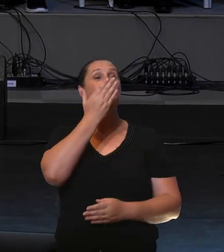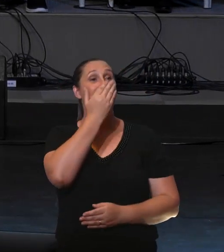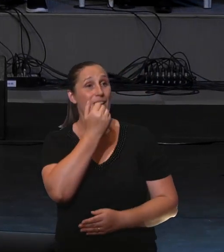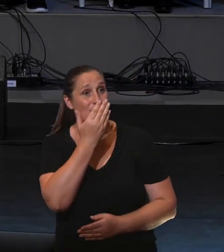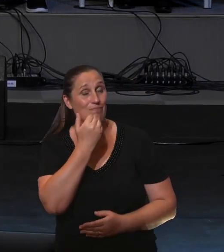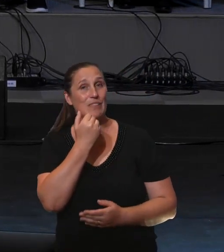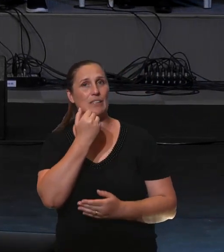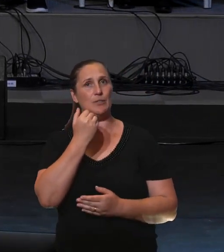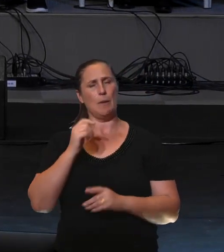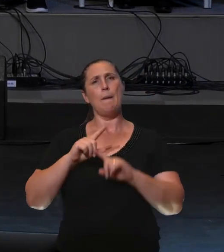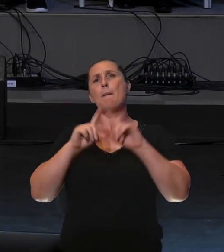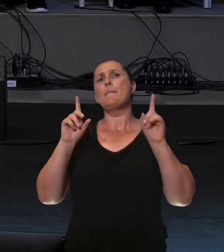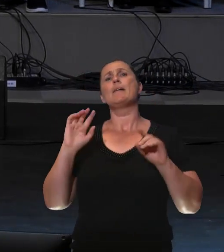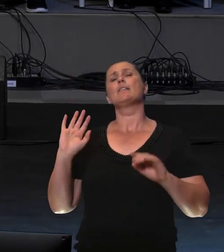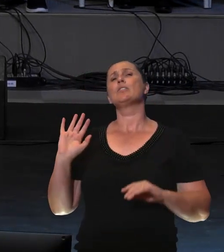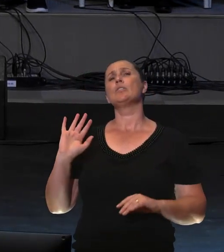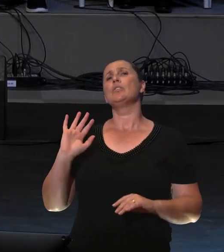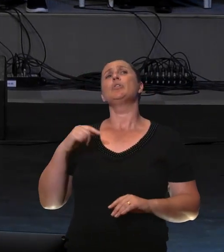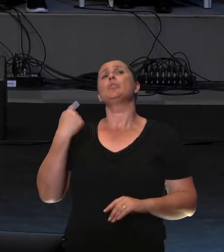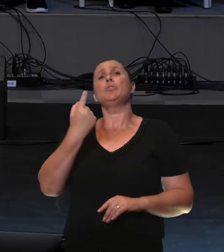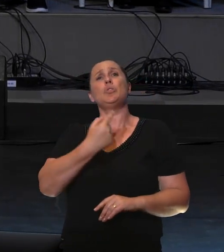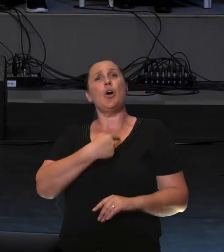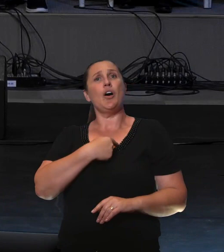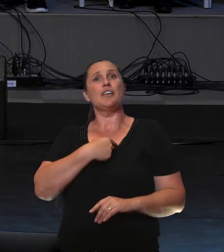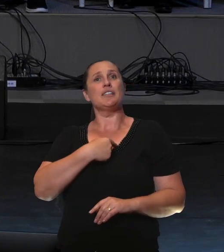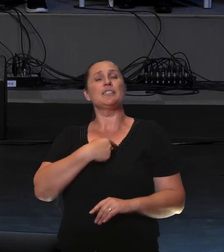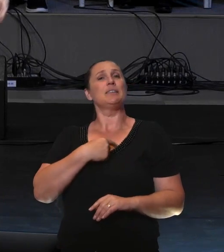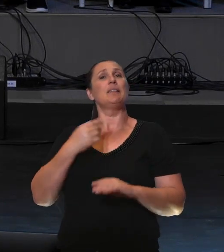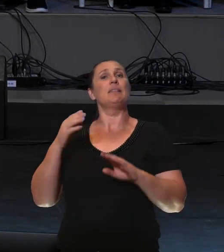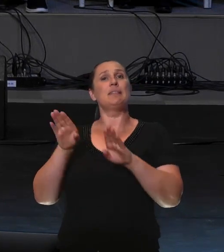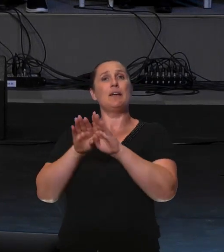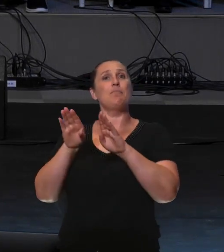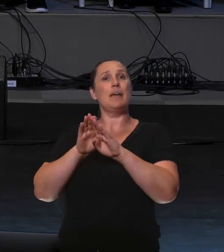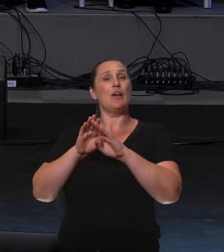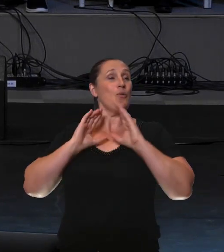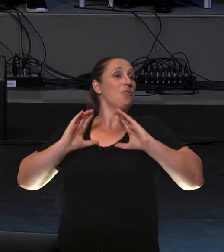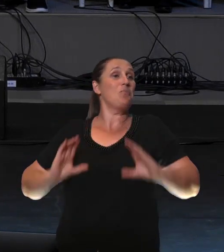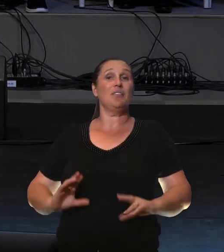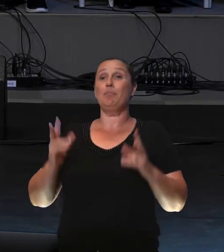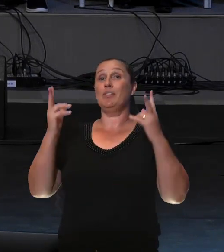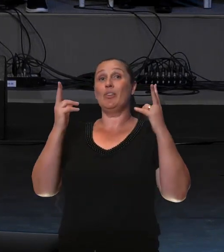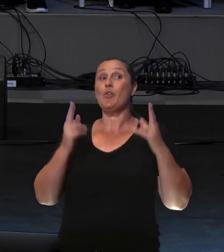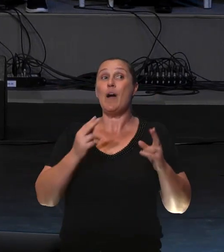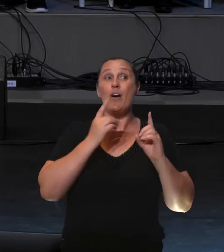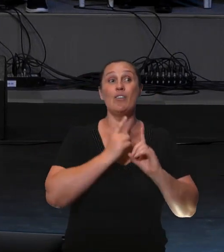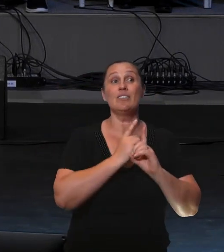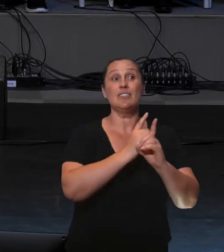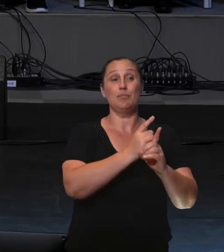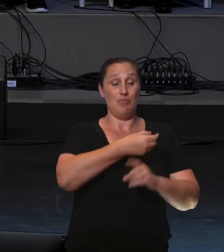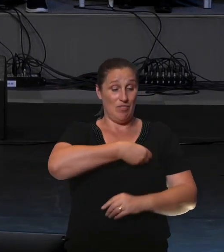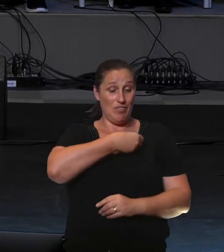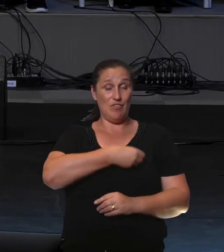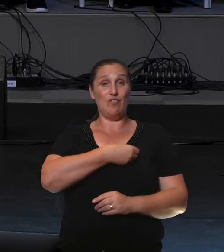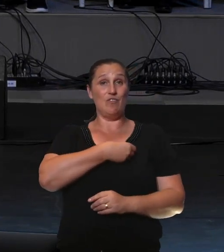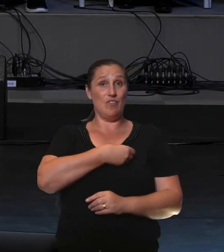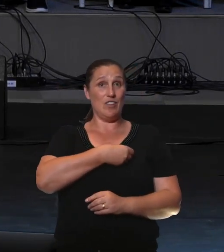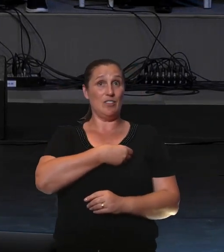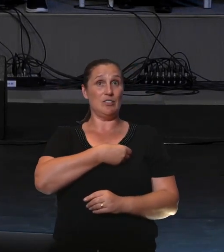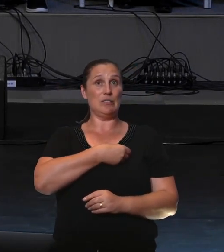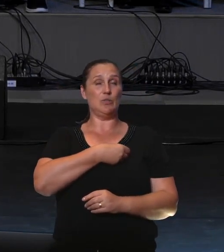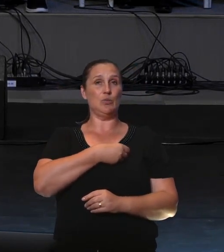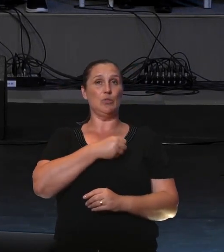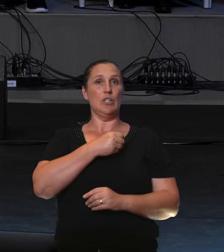Quantas vezes nós somos tentados a ter um comportamento assim, quando estamos vivendo algo em que